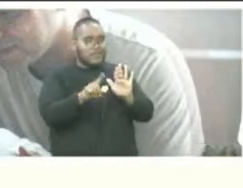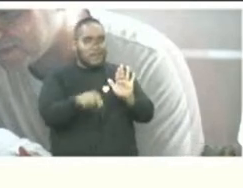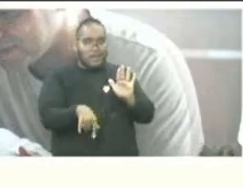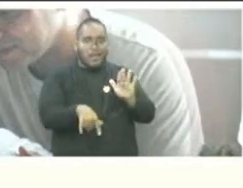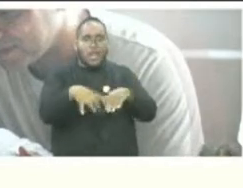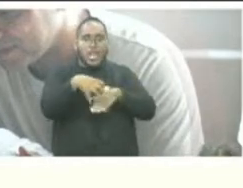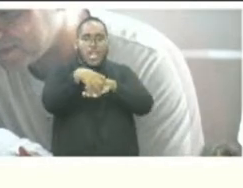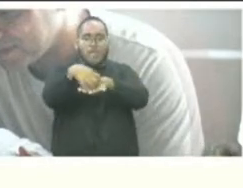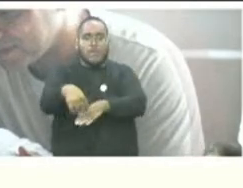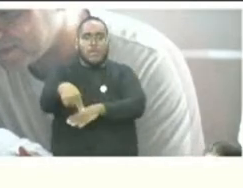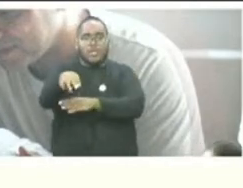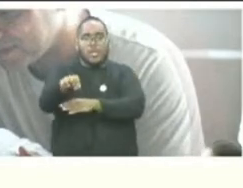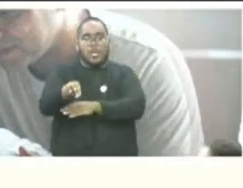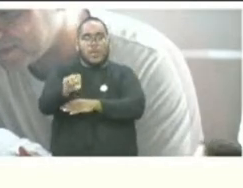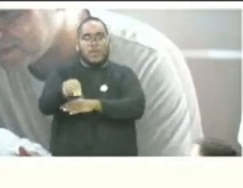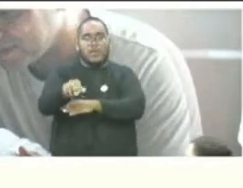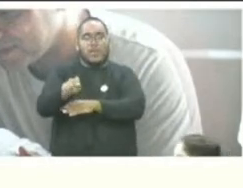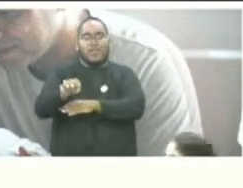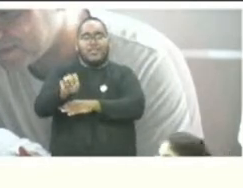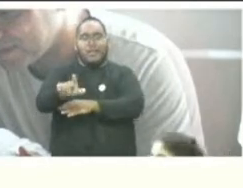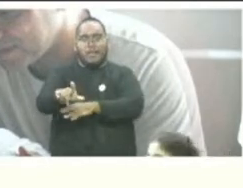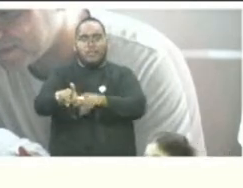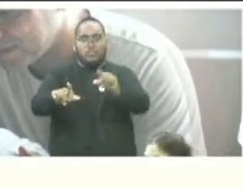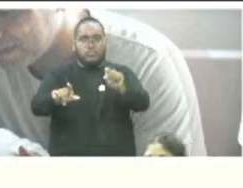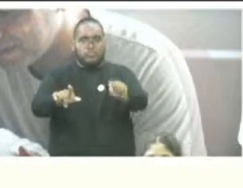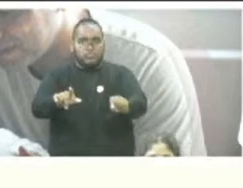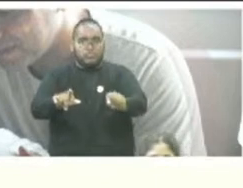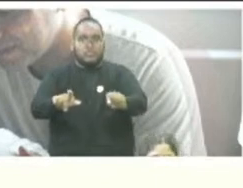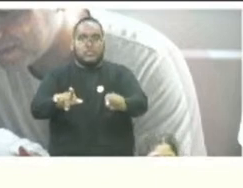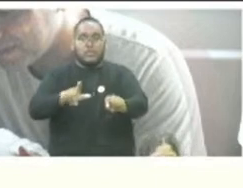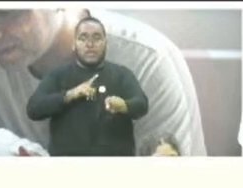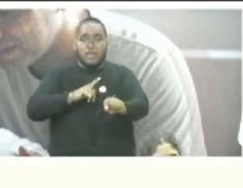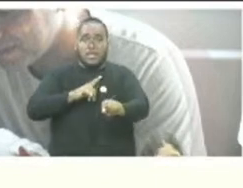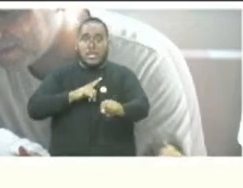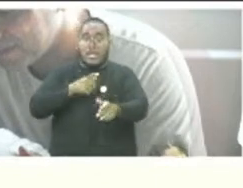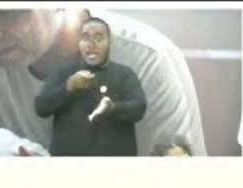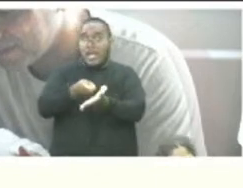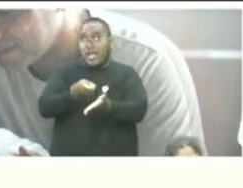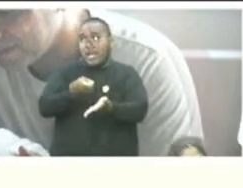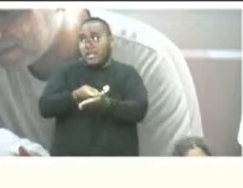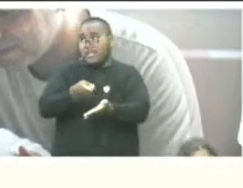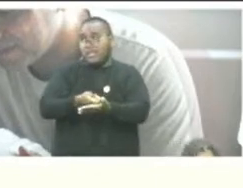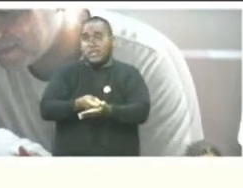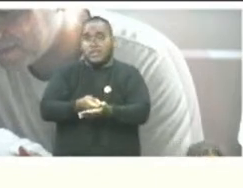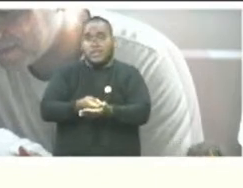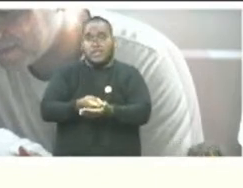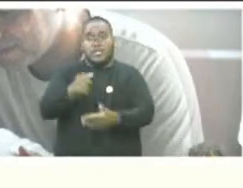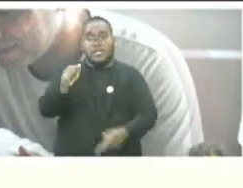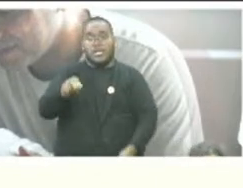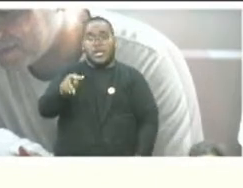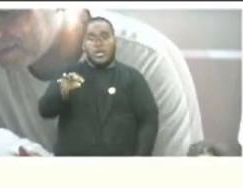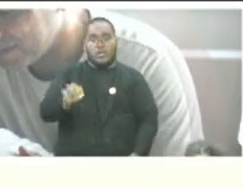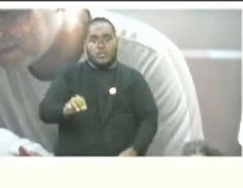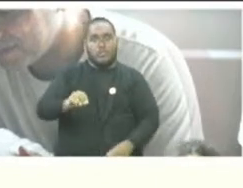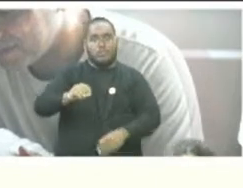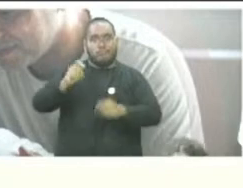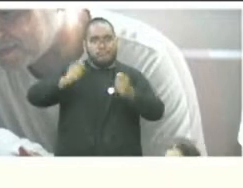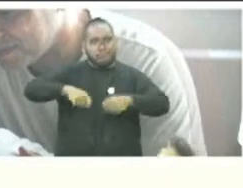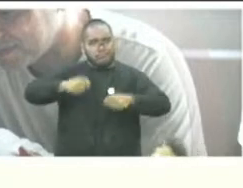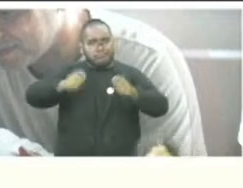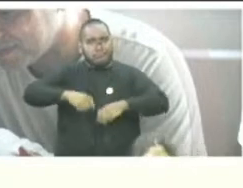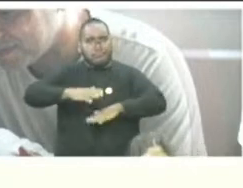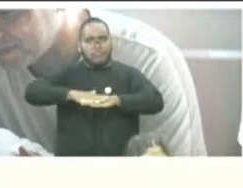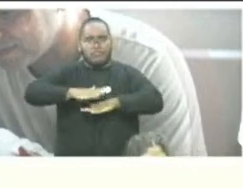neonatal traz, é exigência de alta capacitação. Então, a gente vai cobrar, a gente vai monitorar que